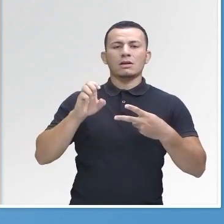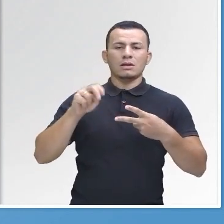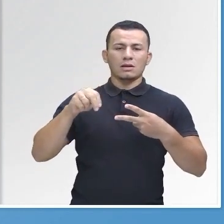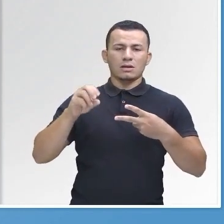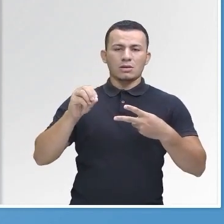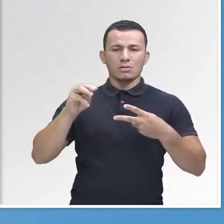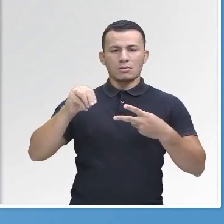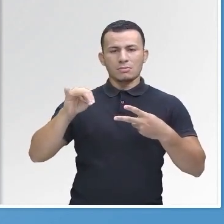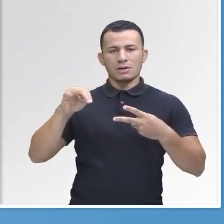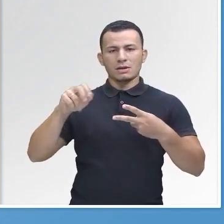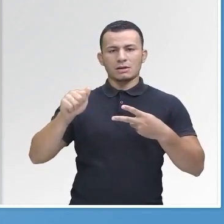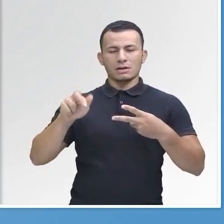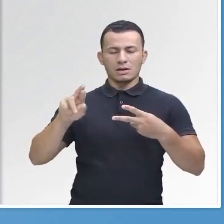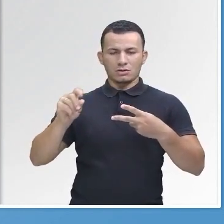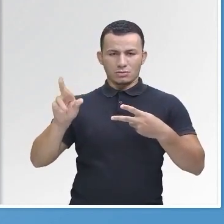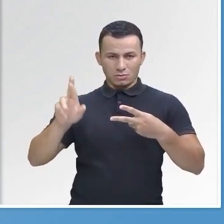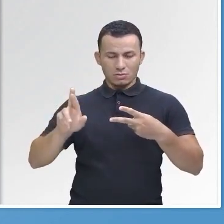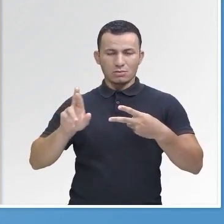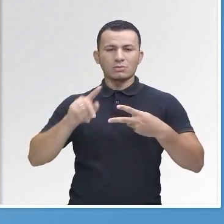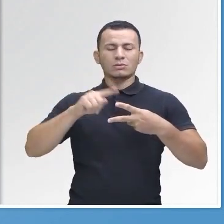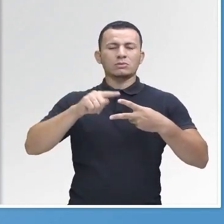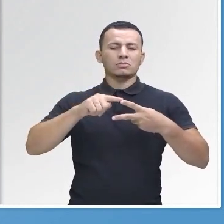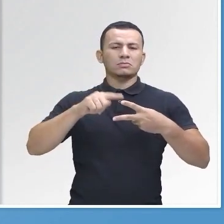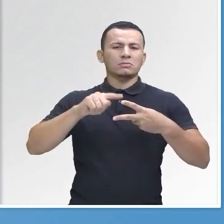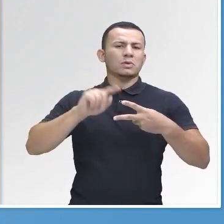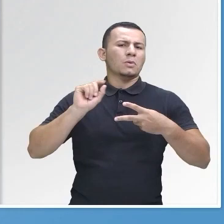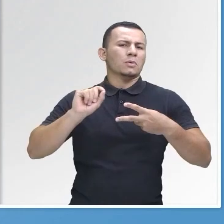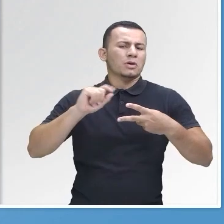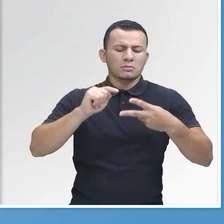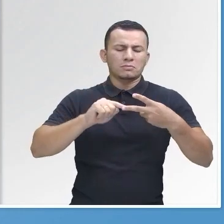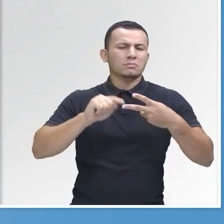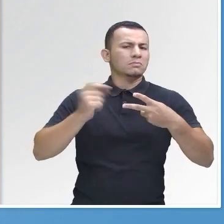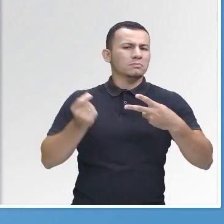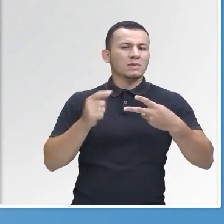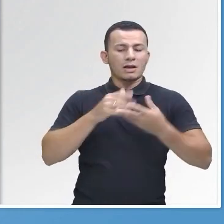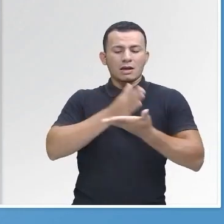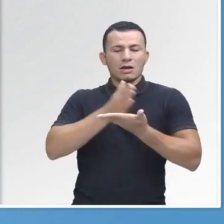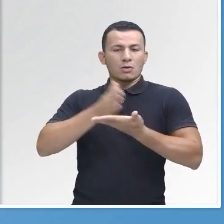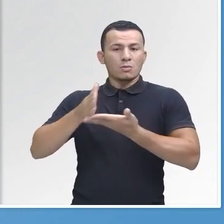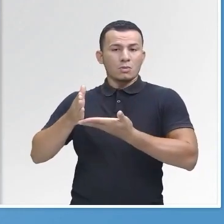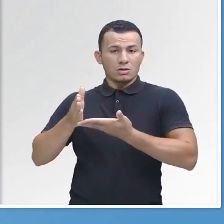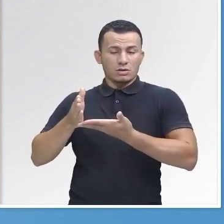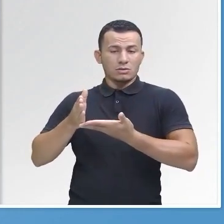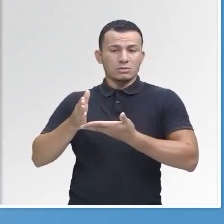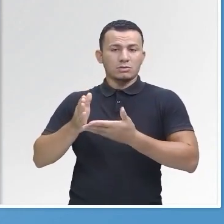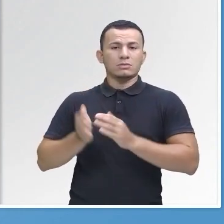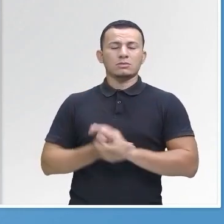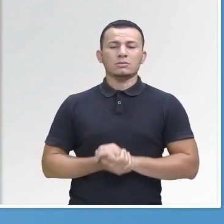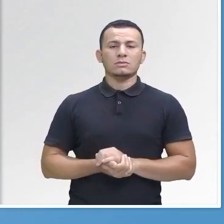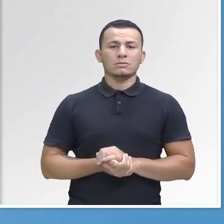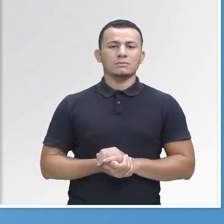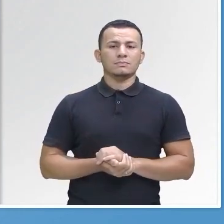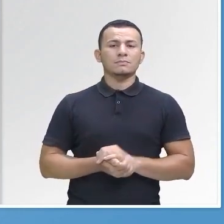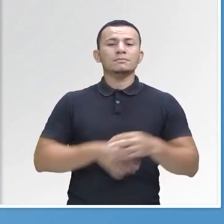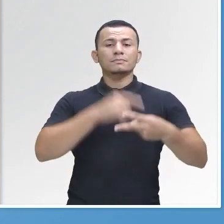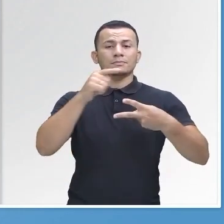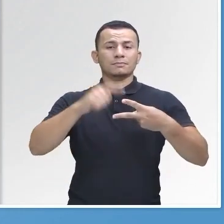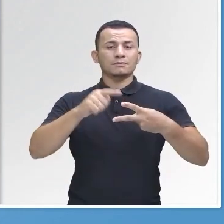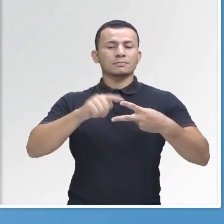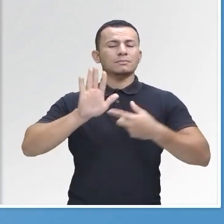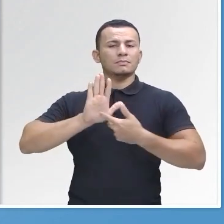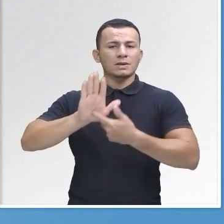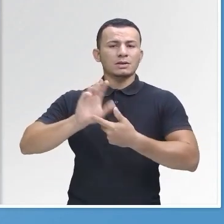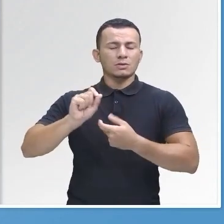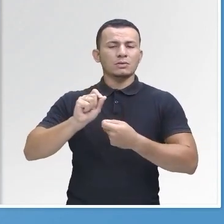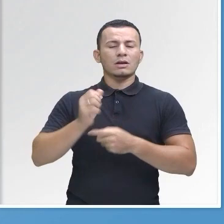quê? Em quantas partes um todo foi dividido. Continuando. O numerador indica